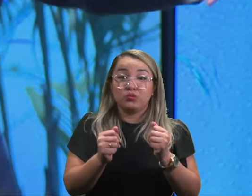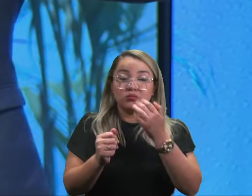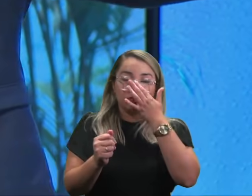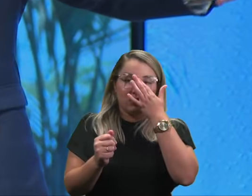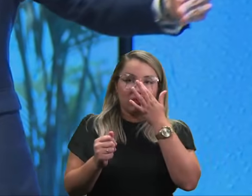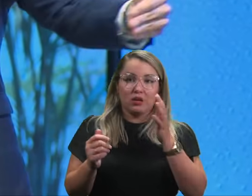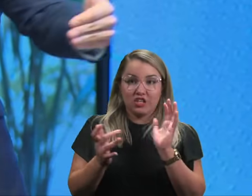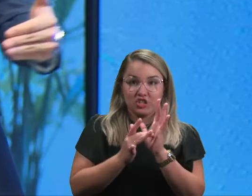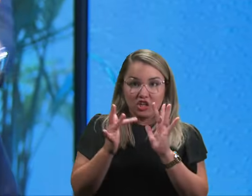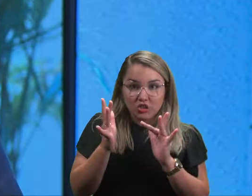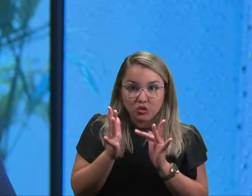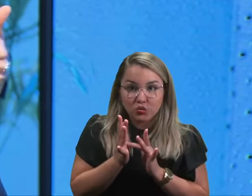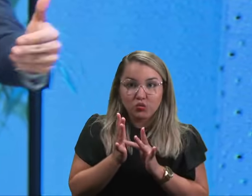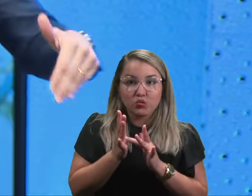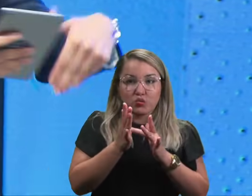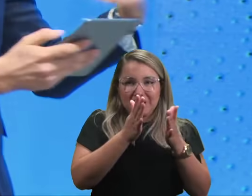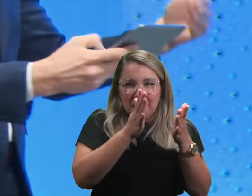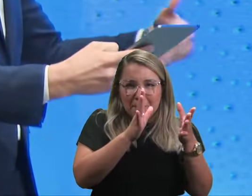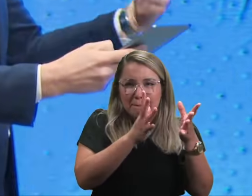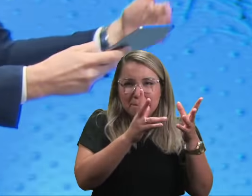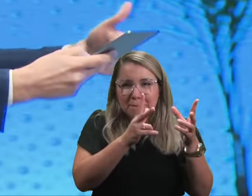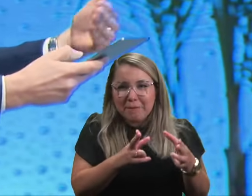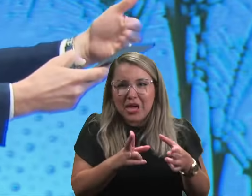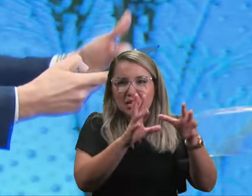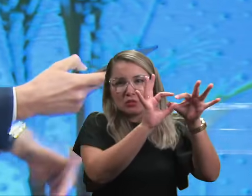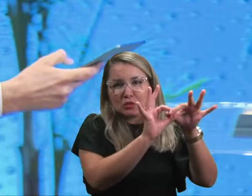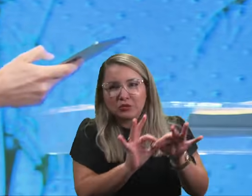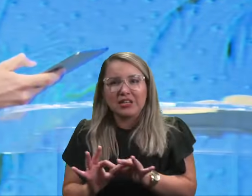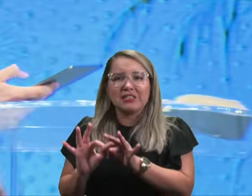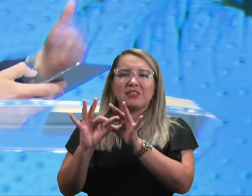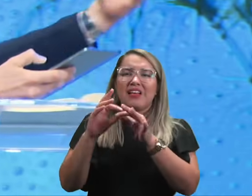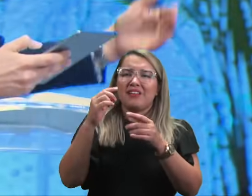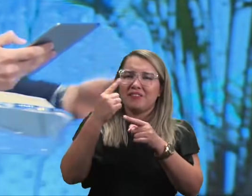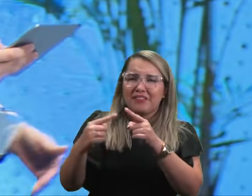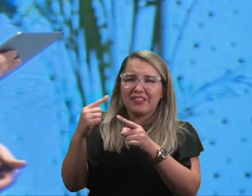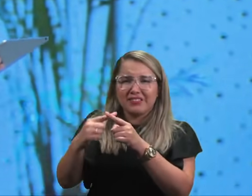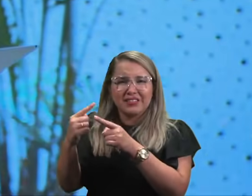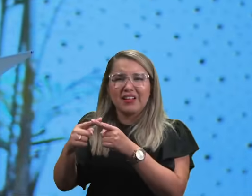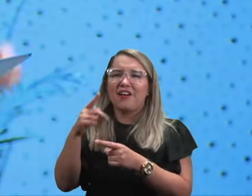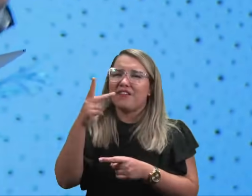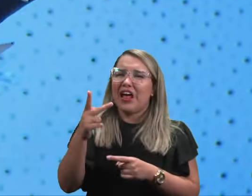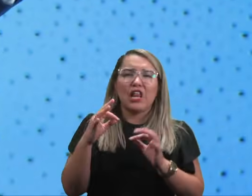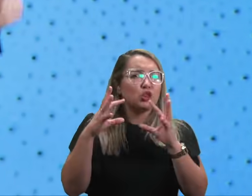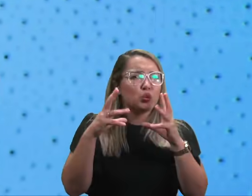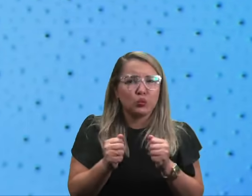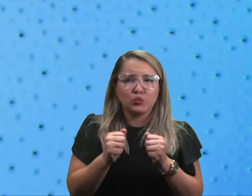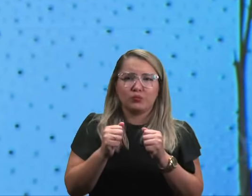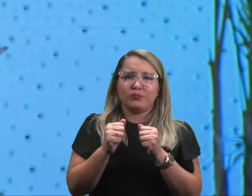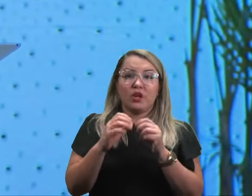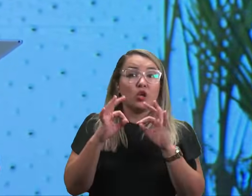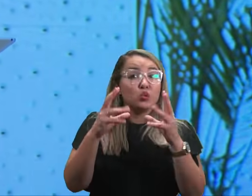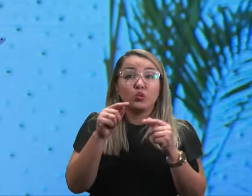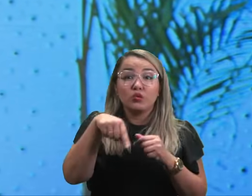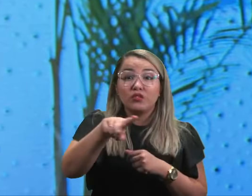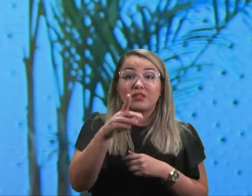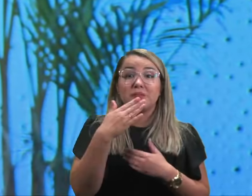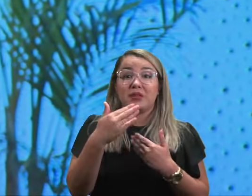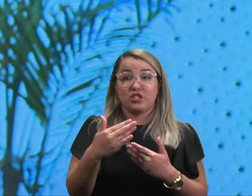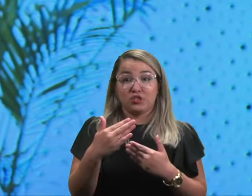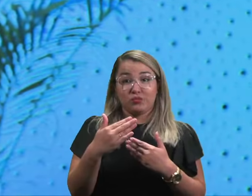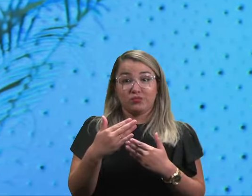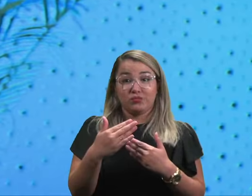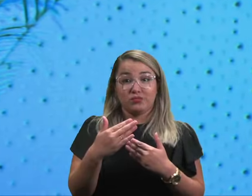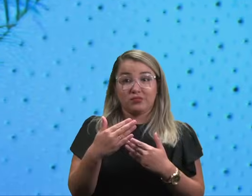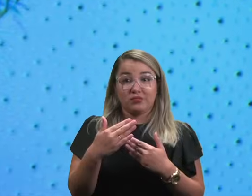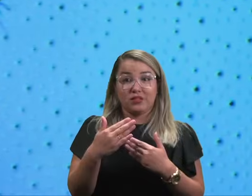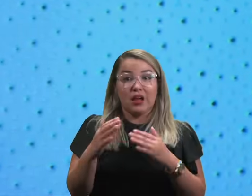Jesus, nesse mesmo contexto, várias vezes ele fala do tudo. Tudo o que vocês pedirem. Olha o